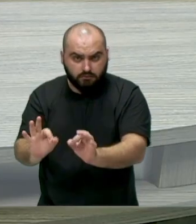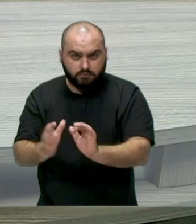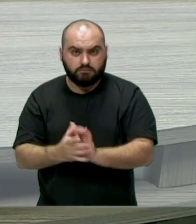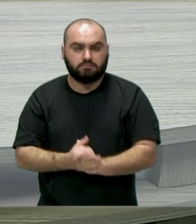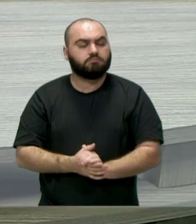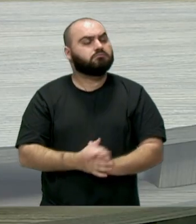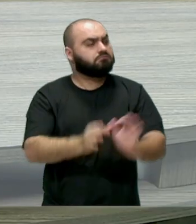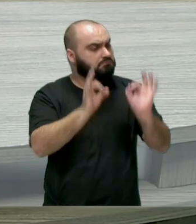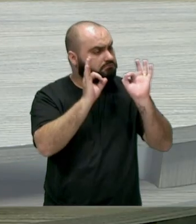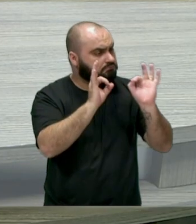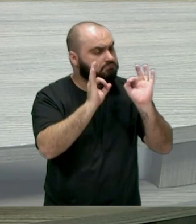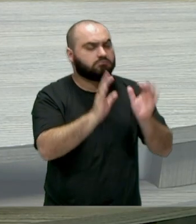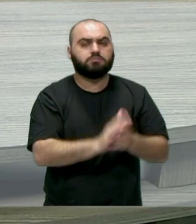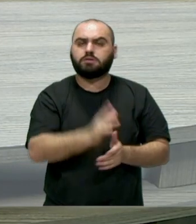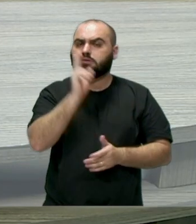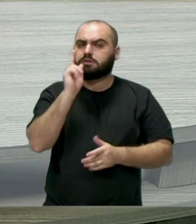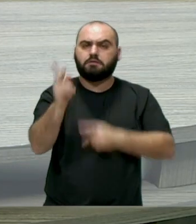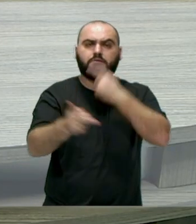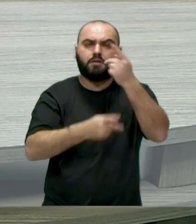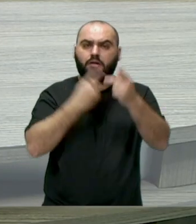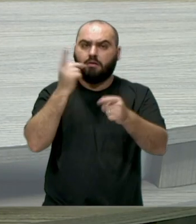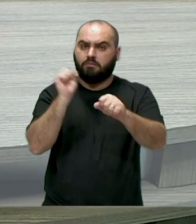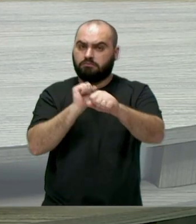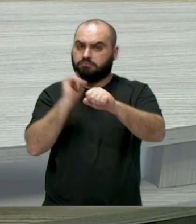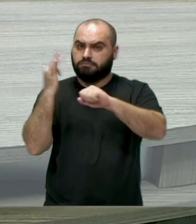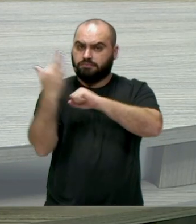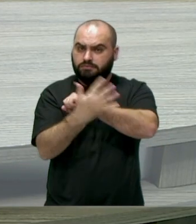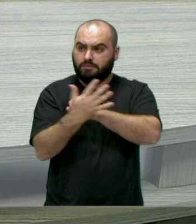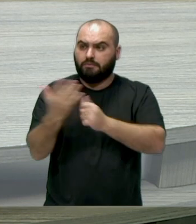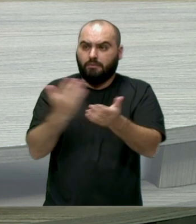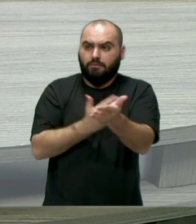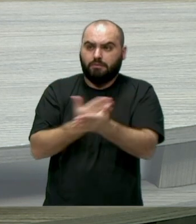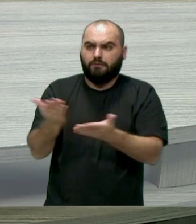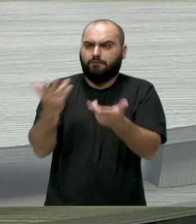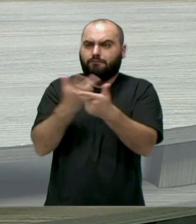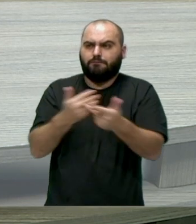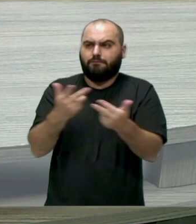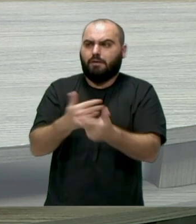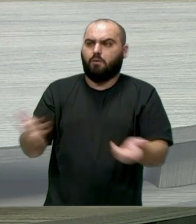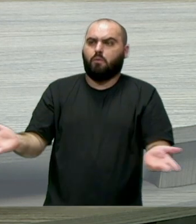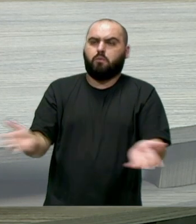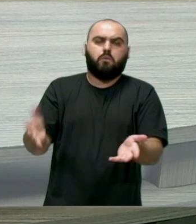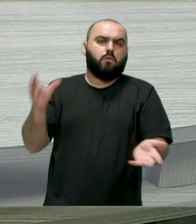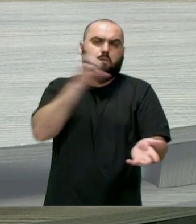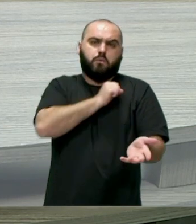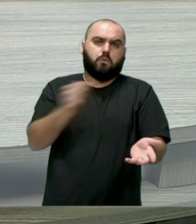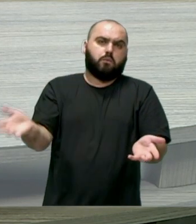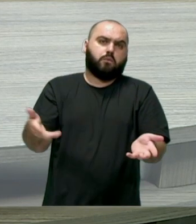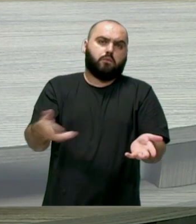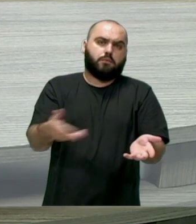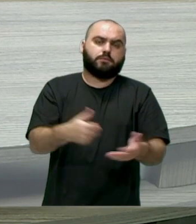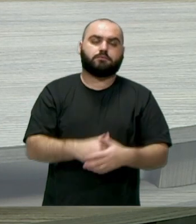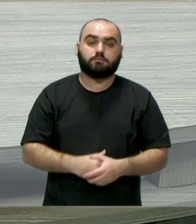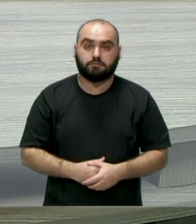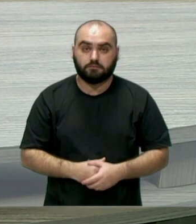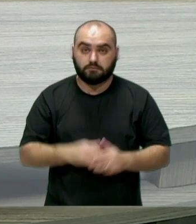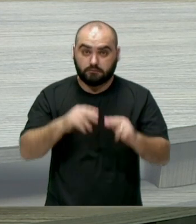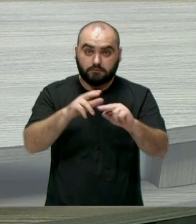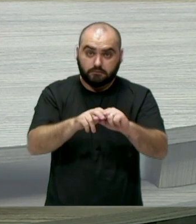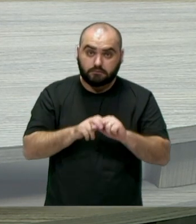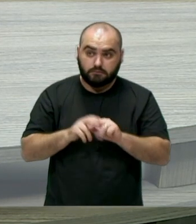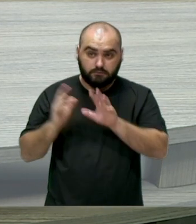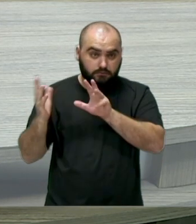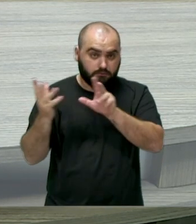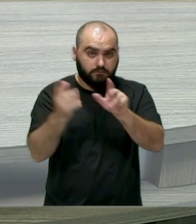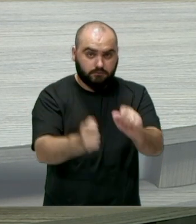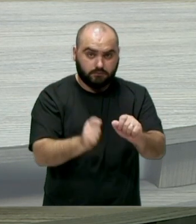Perfeitamente. Eu tenho dito o seguinte, que a pandemia ela acabou acelerando vários processos, né? Então, de tudo que, mesmo a